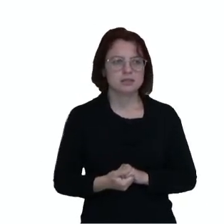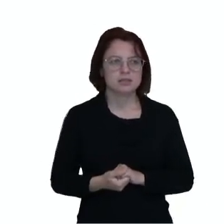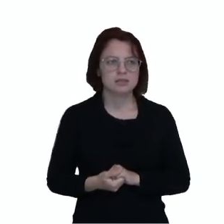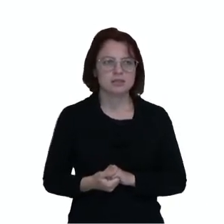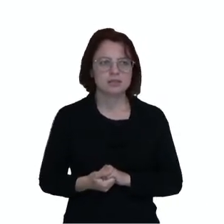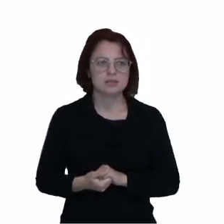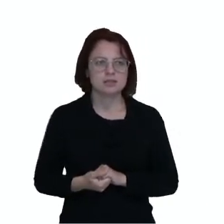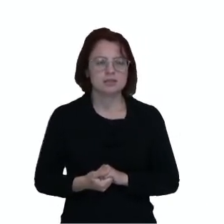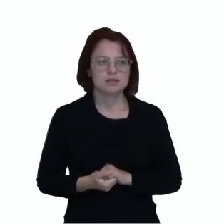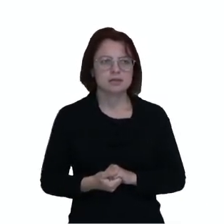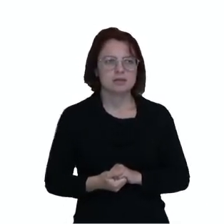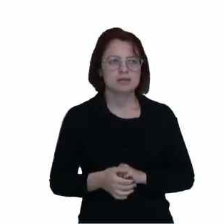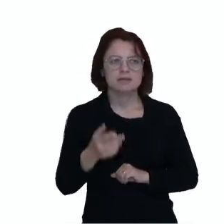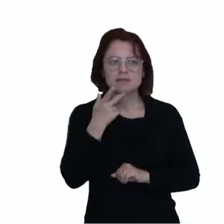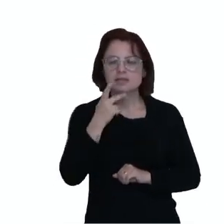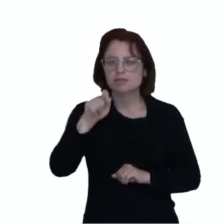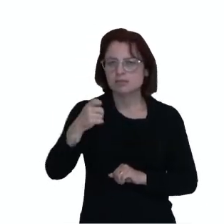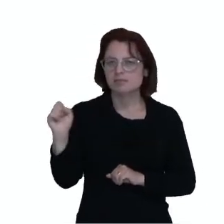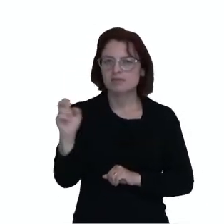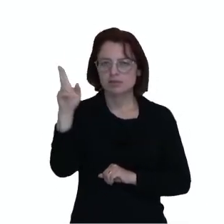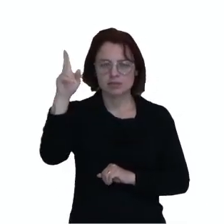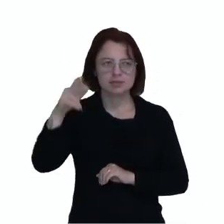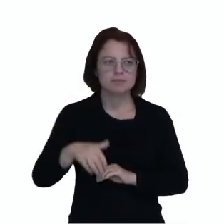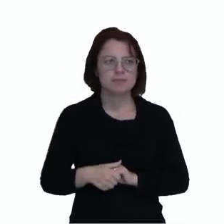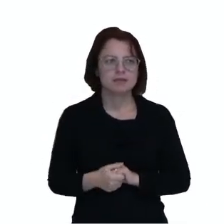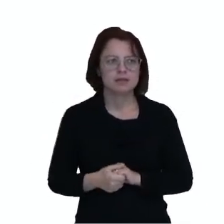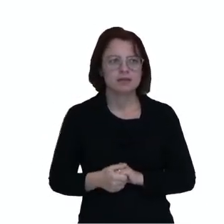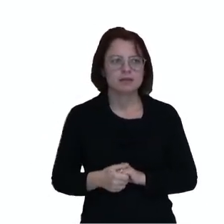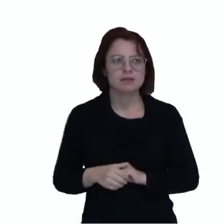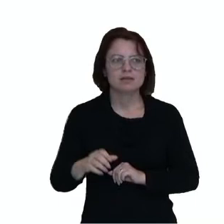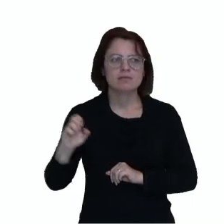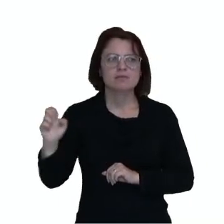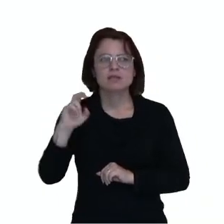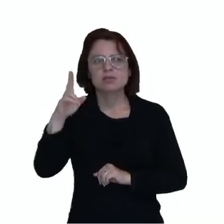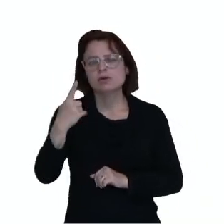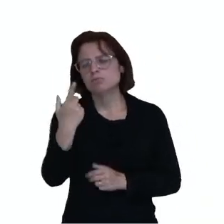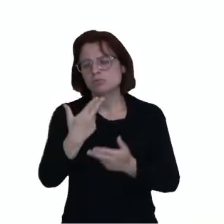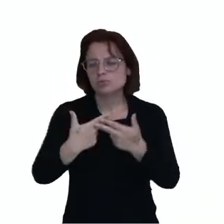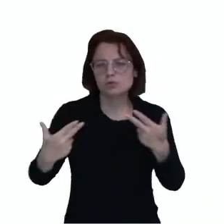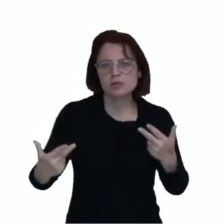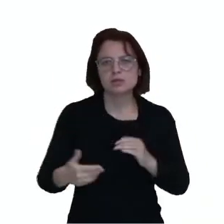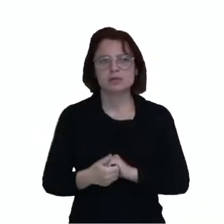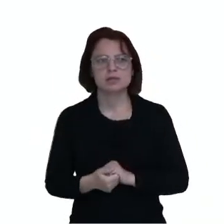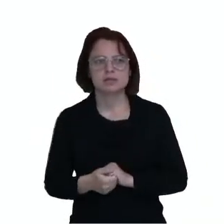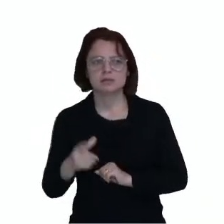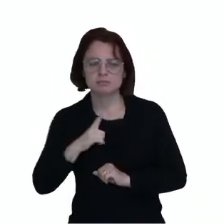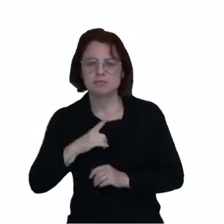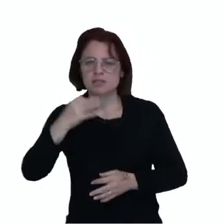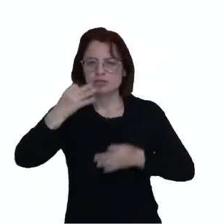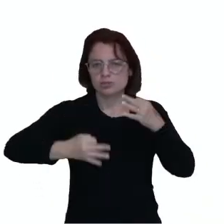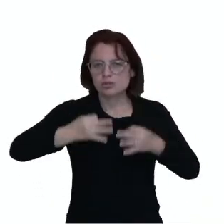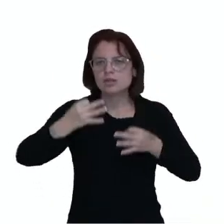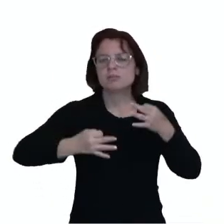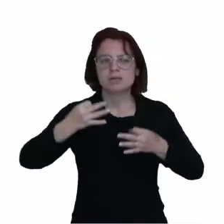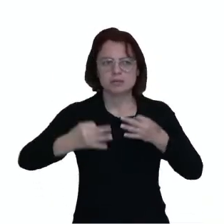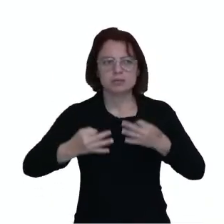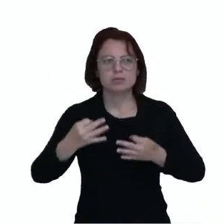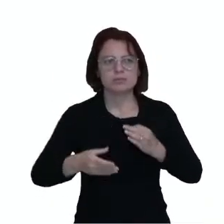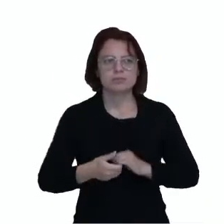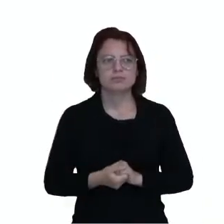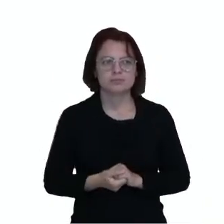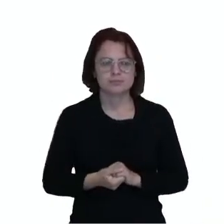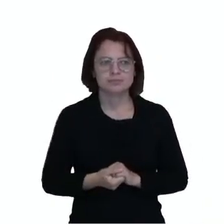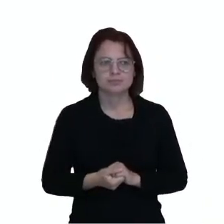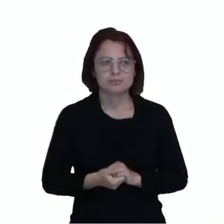Vamos falar então de valores, né? Atribuir valor a algo ou uma situação demanda julgamento, um juízo, ou